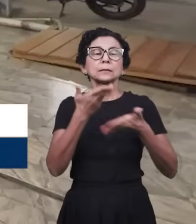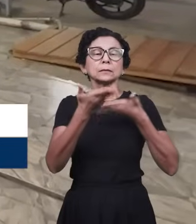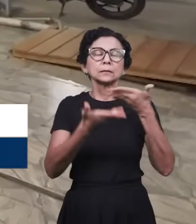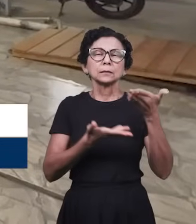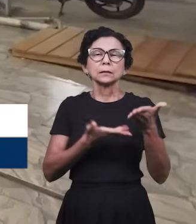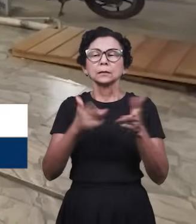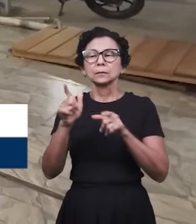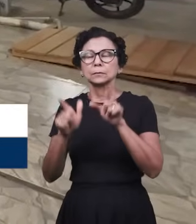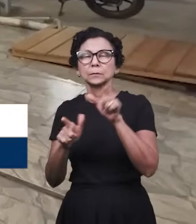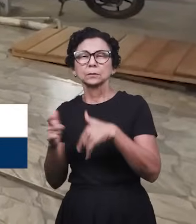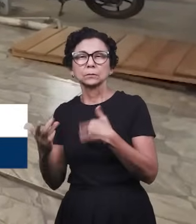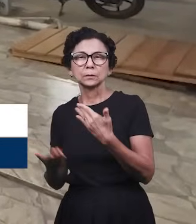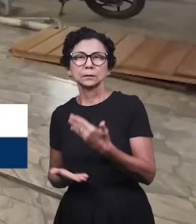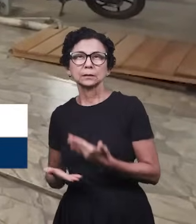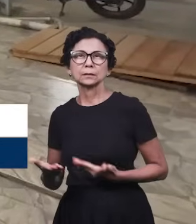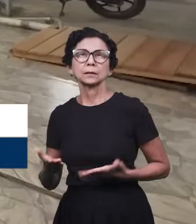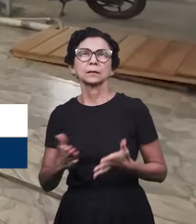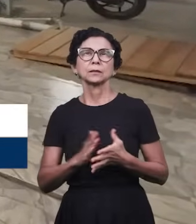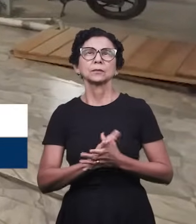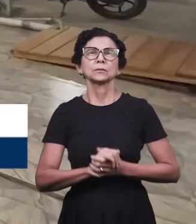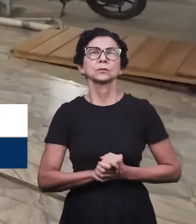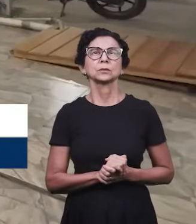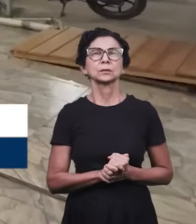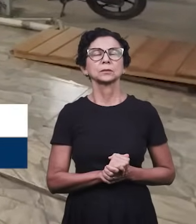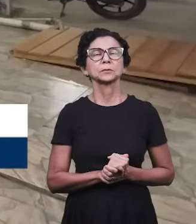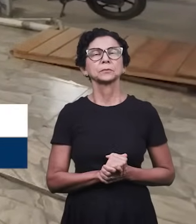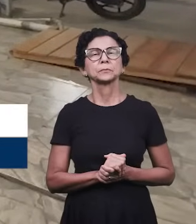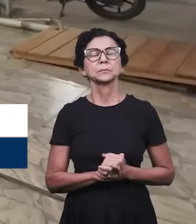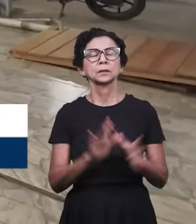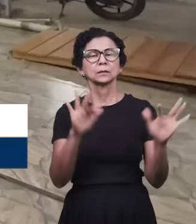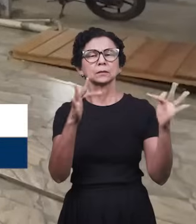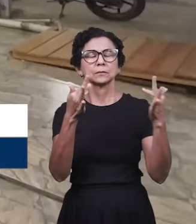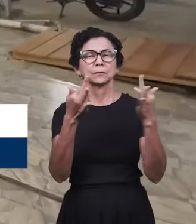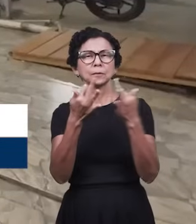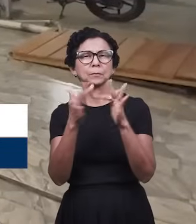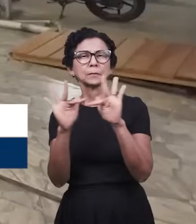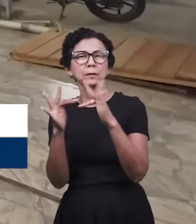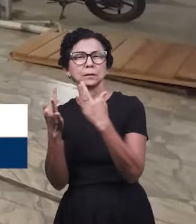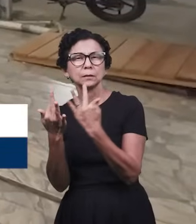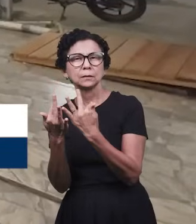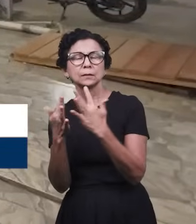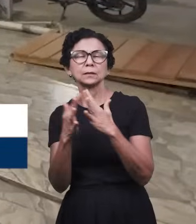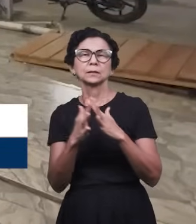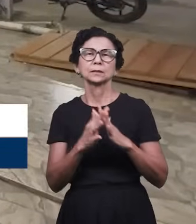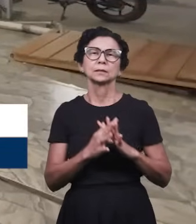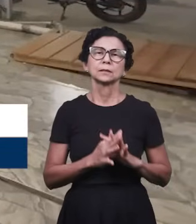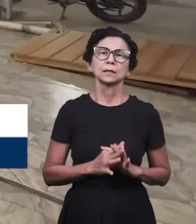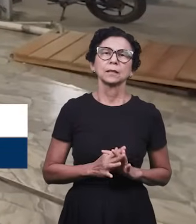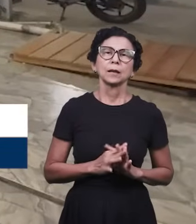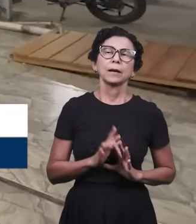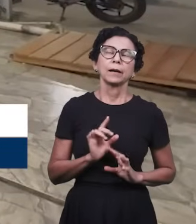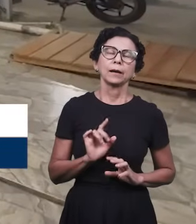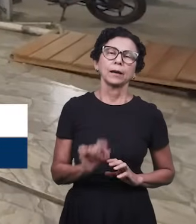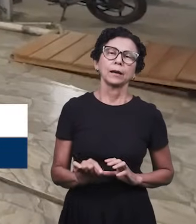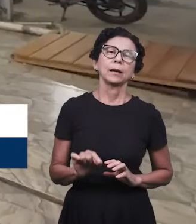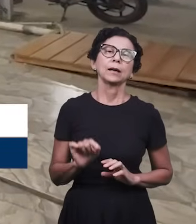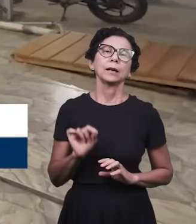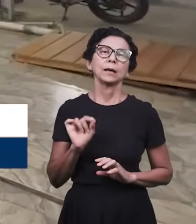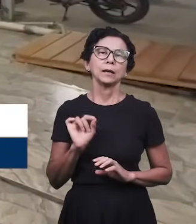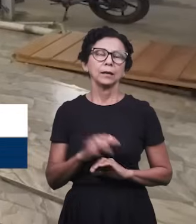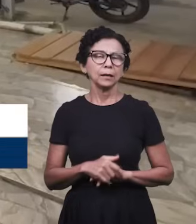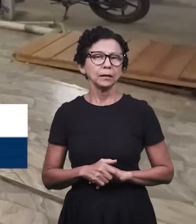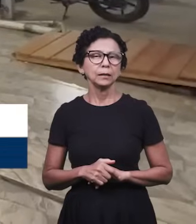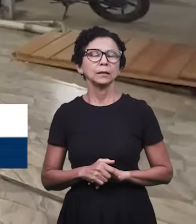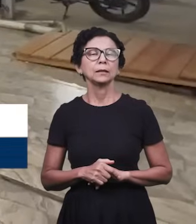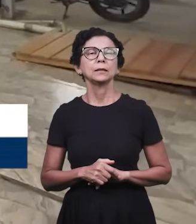irmãos, né, que foram assistidos no culto, visitando, fazendo esse trabalho e realizando os cultos